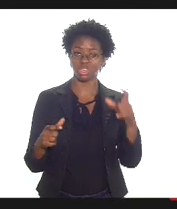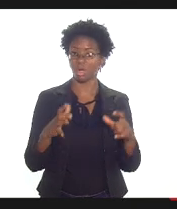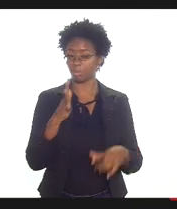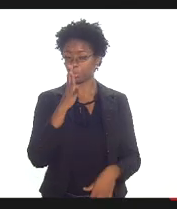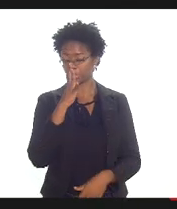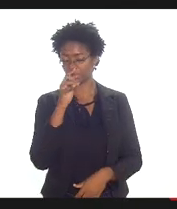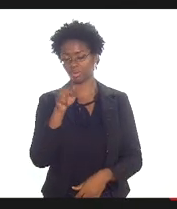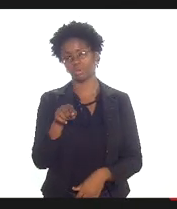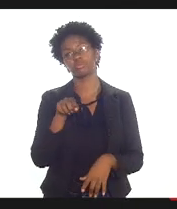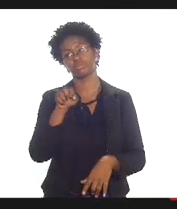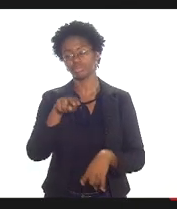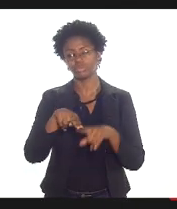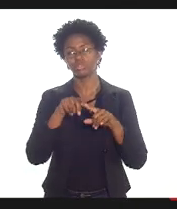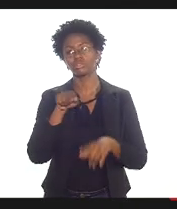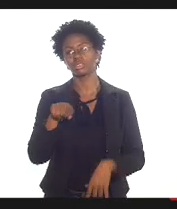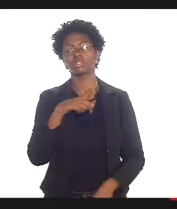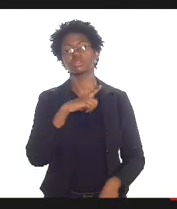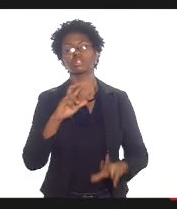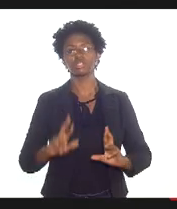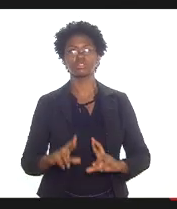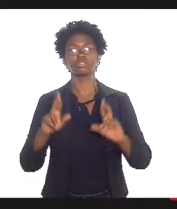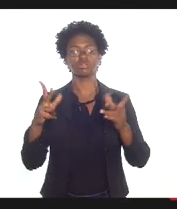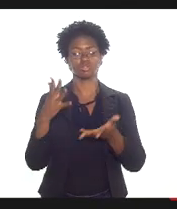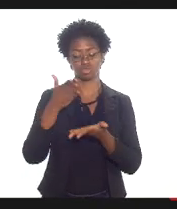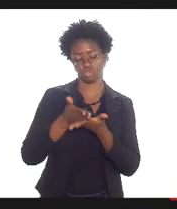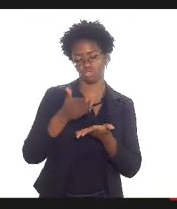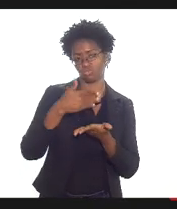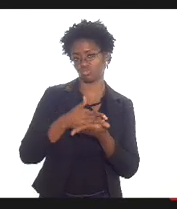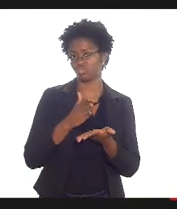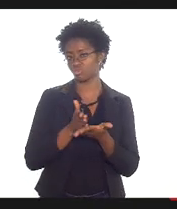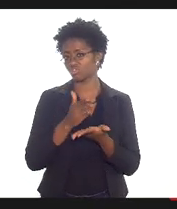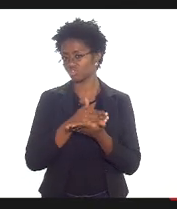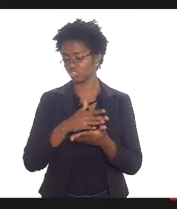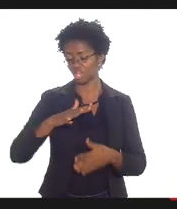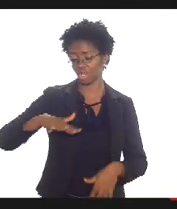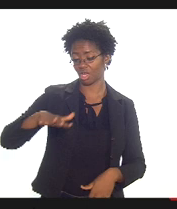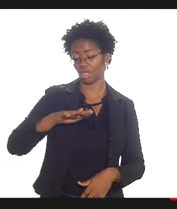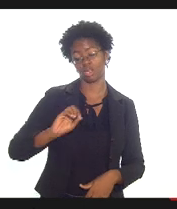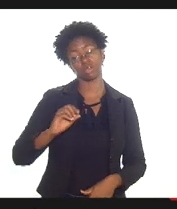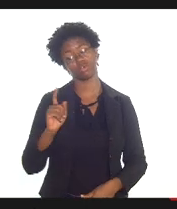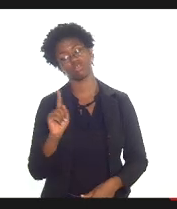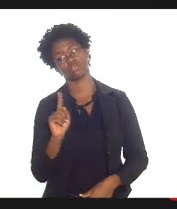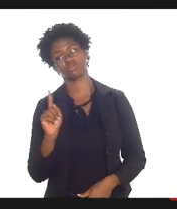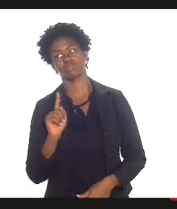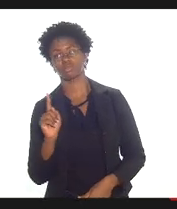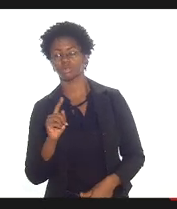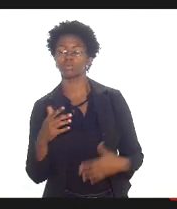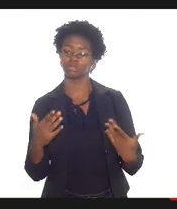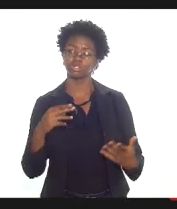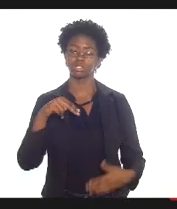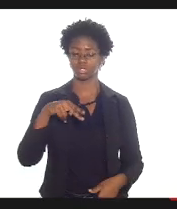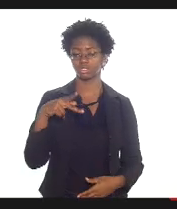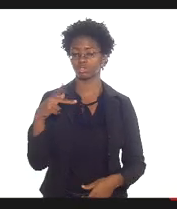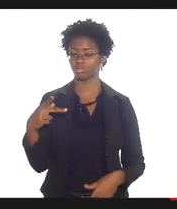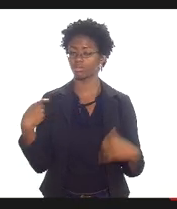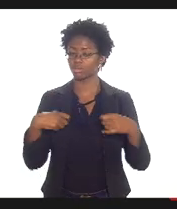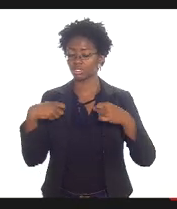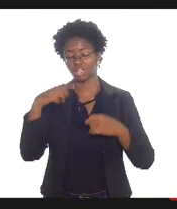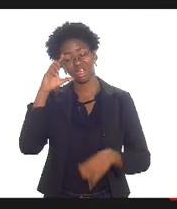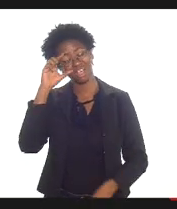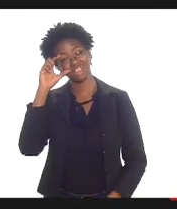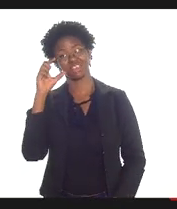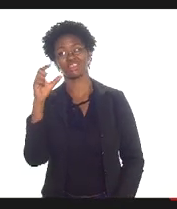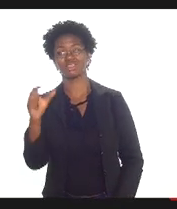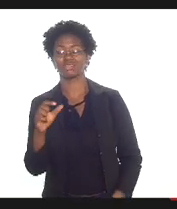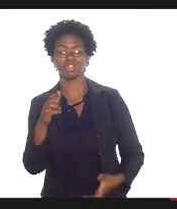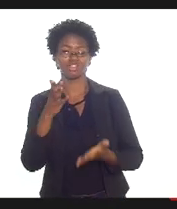faz diferença dividir campos ou não, e é aí que a ANP tem que prestar muita atenção se essa